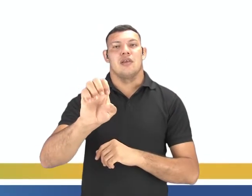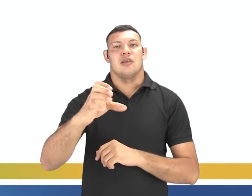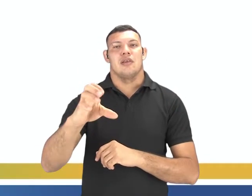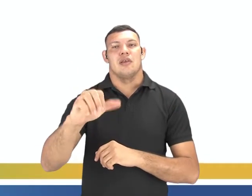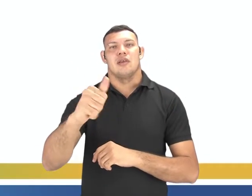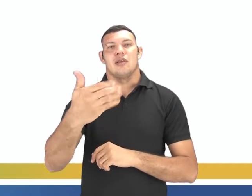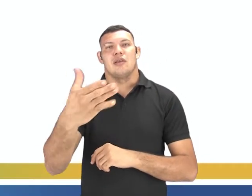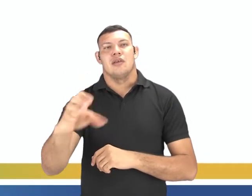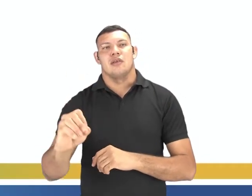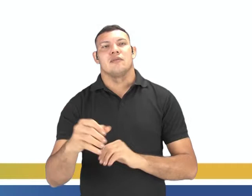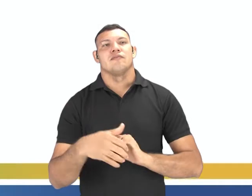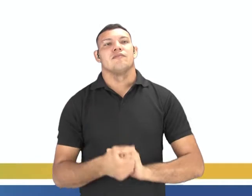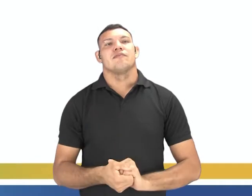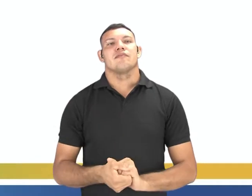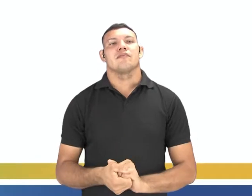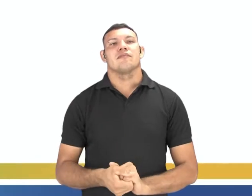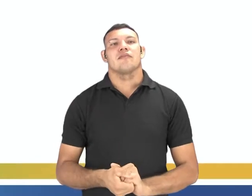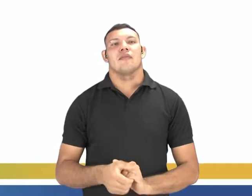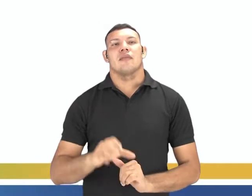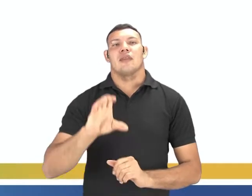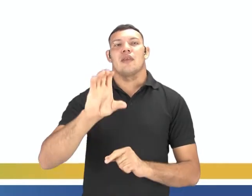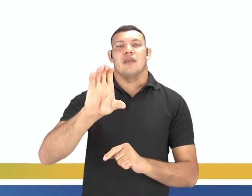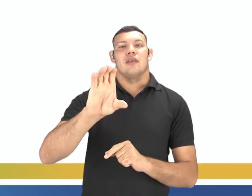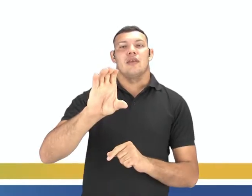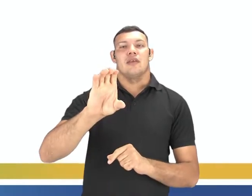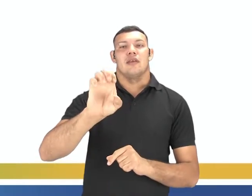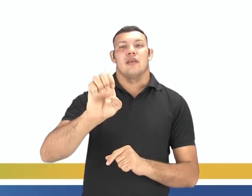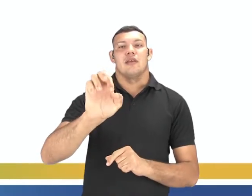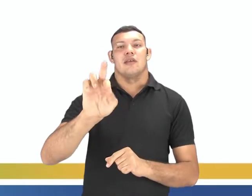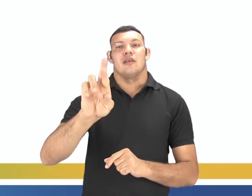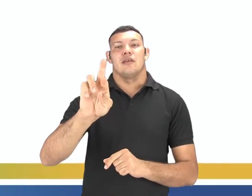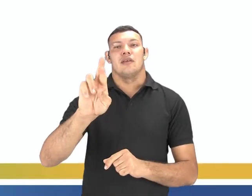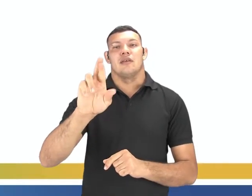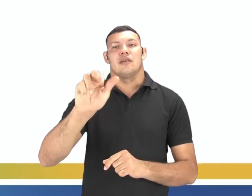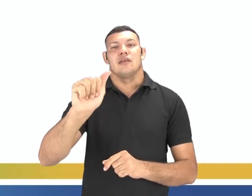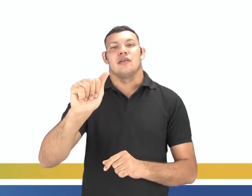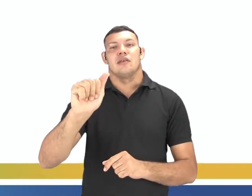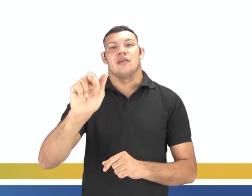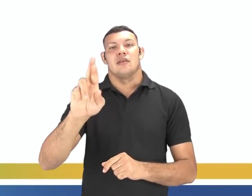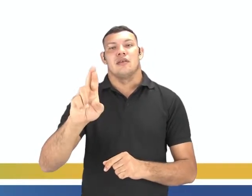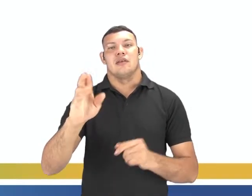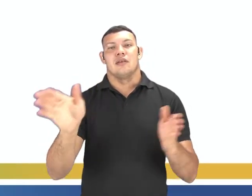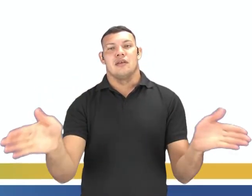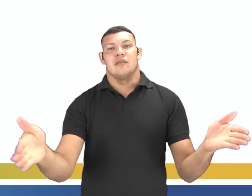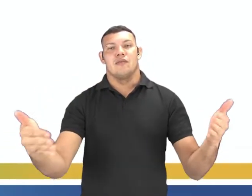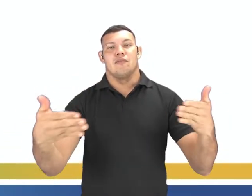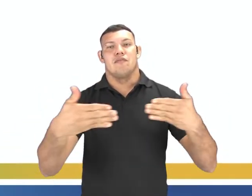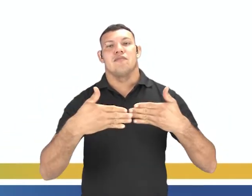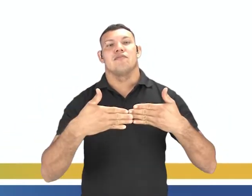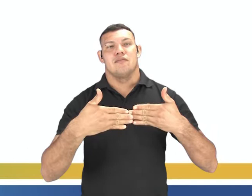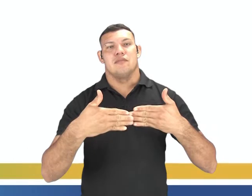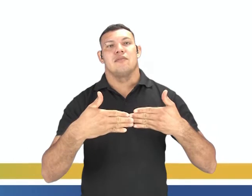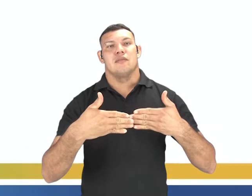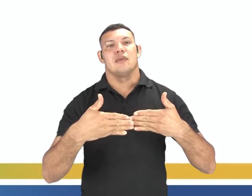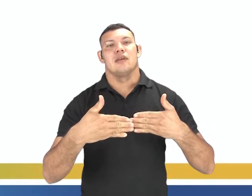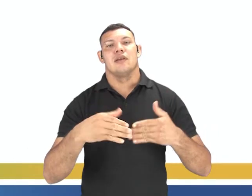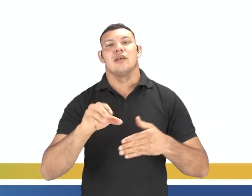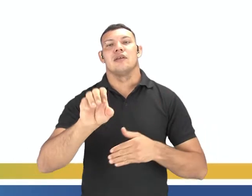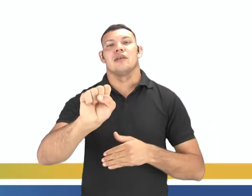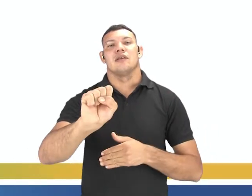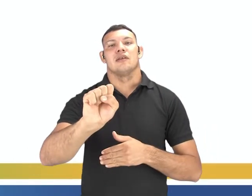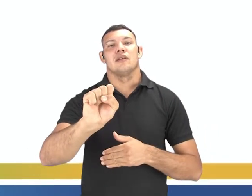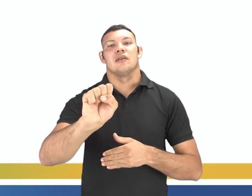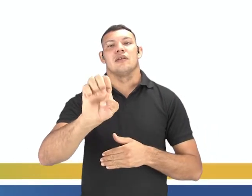Cerrar, fechar. Cerrar com S, cortar. Cortar com serrote,